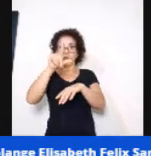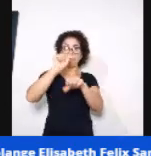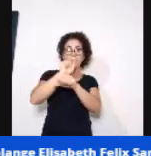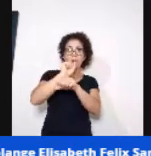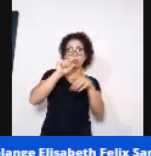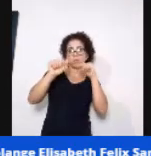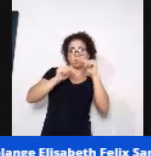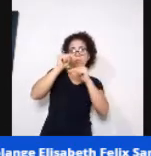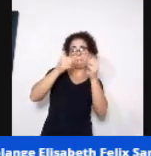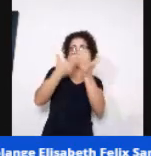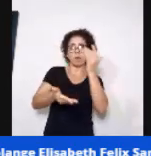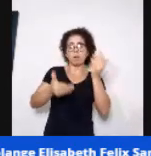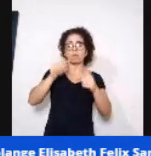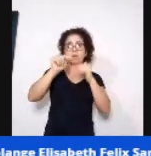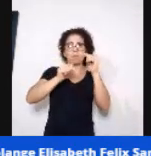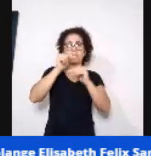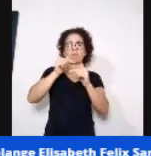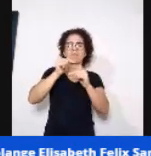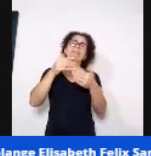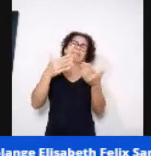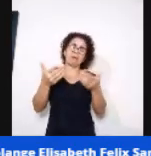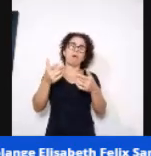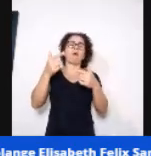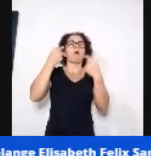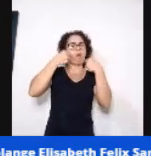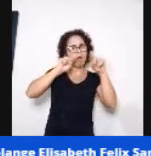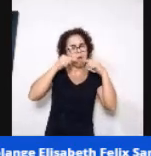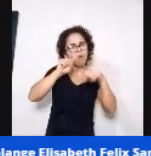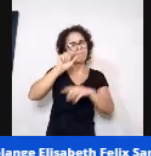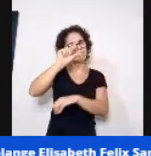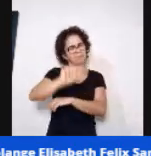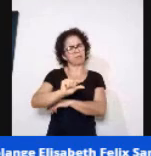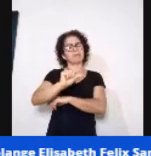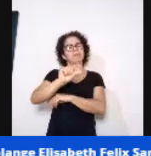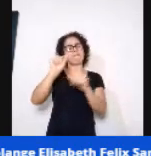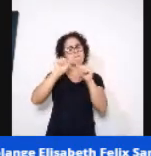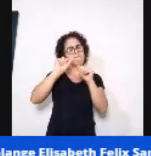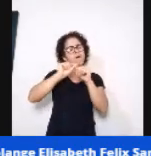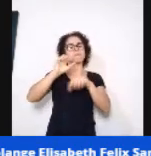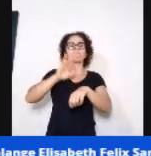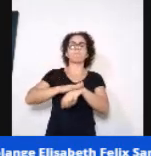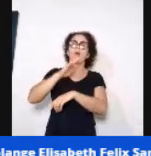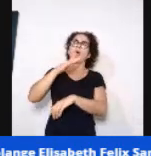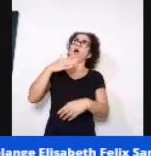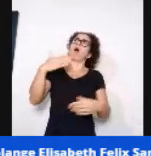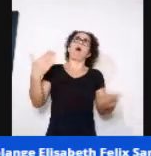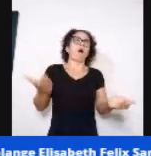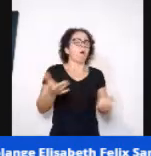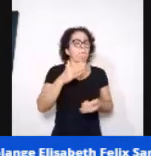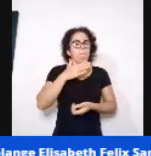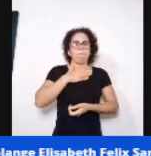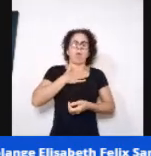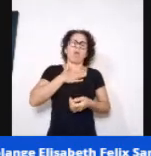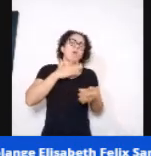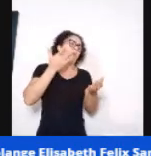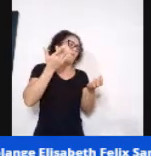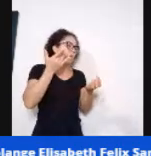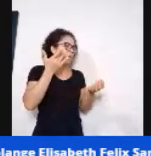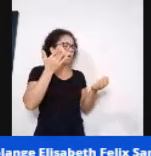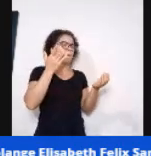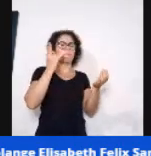Né? Então, reclame menos, faça mais. Ai, meu relacionamento tá um saco, eu não